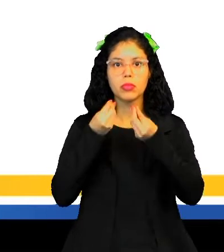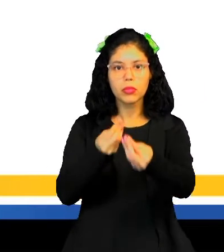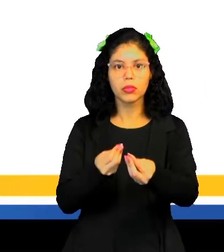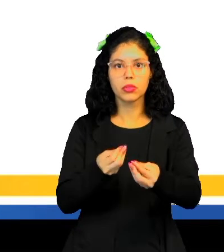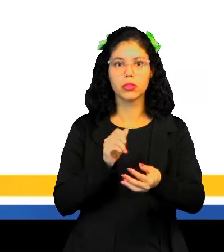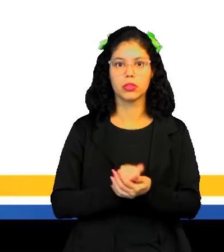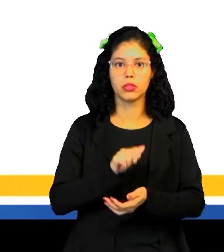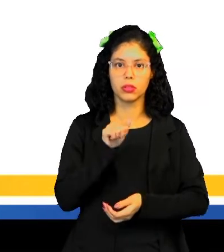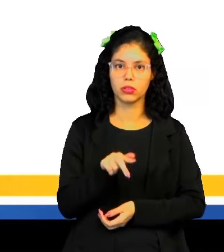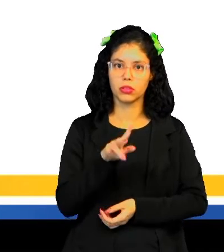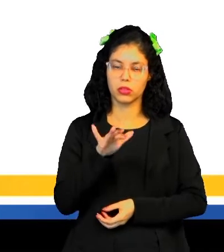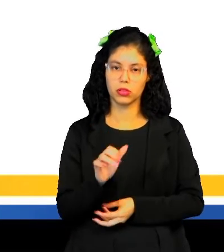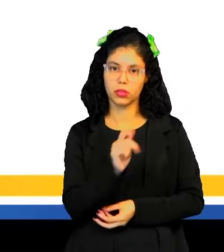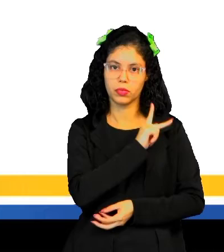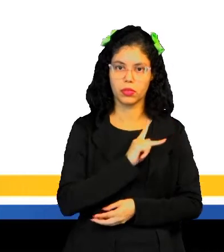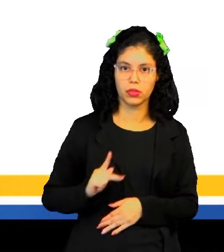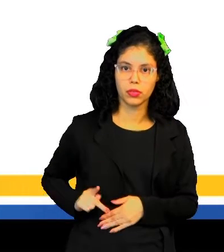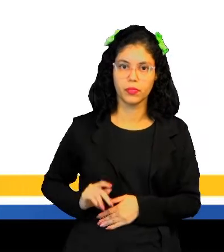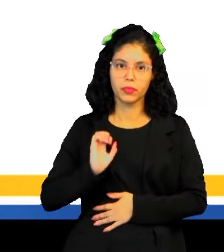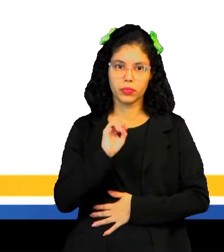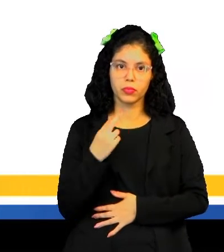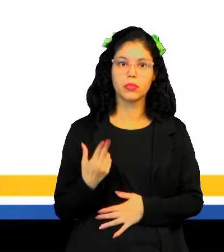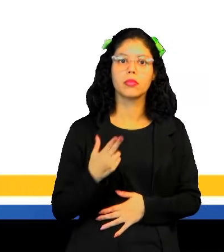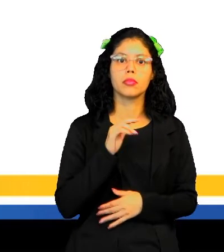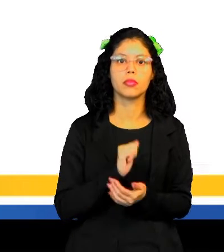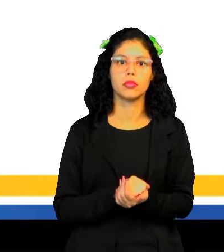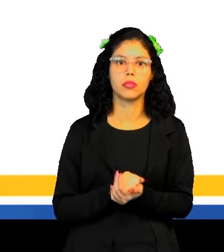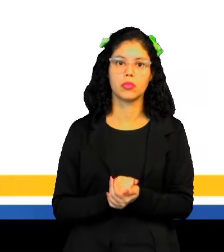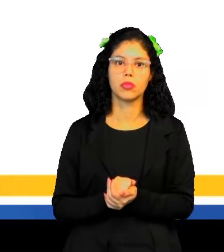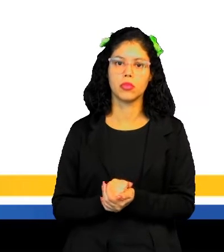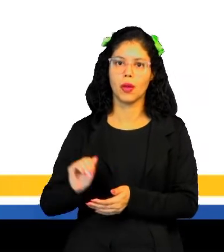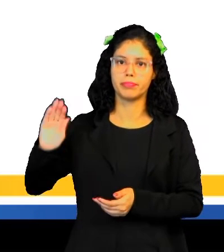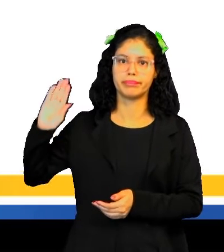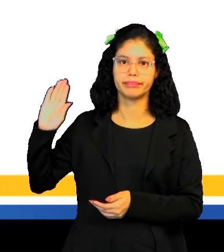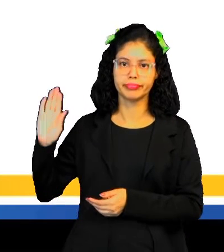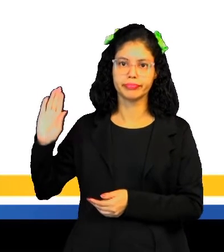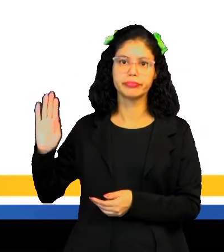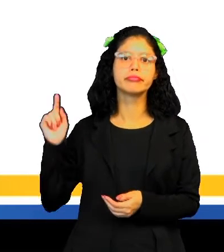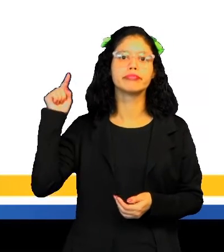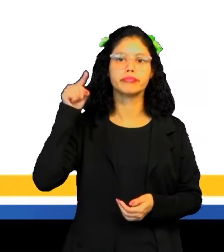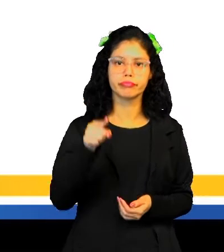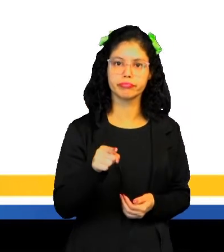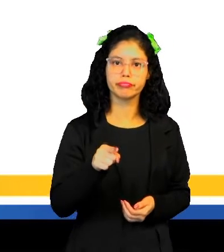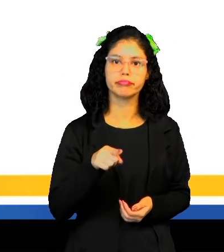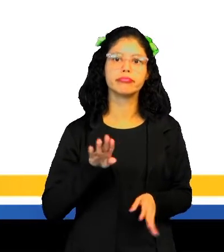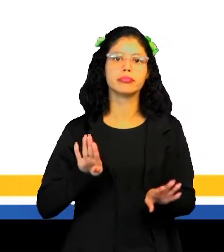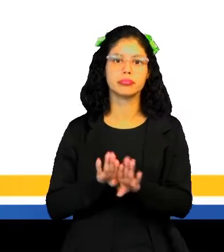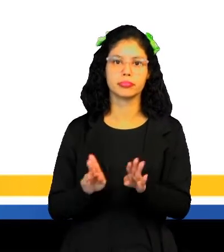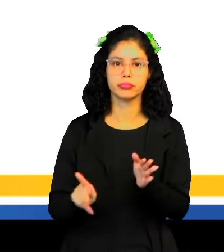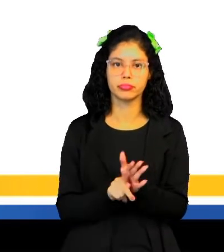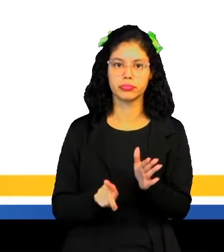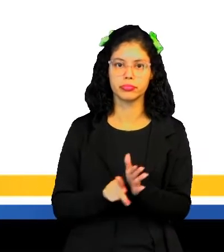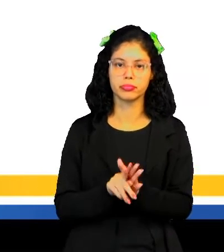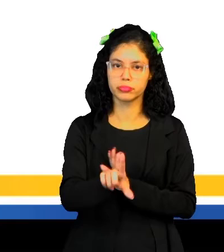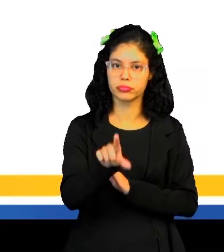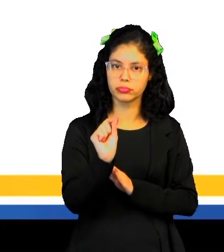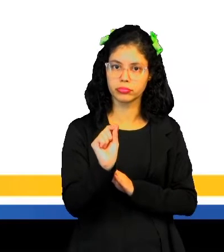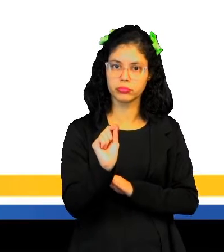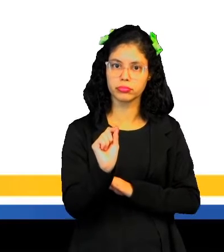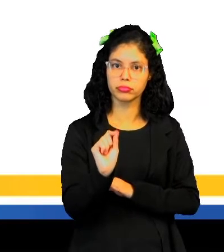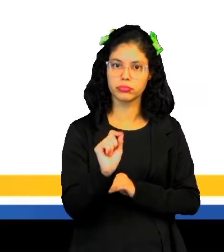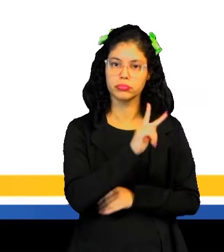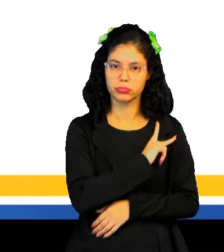sua anticandidatura presidencial, ou seja, né, um protesto contra a forma autoritária pela qual se escolhiam